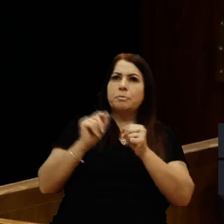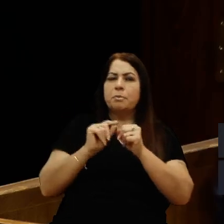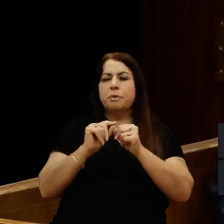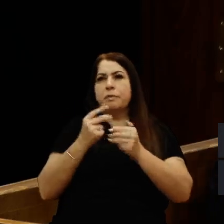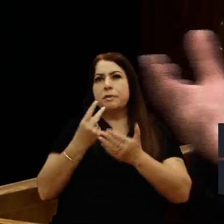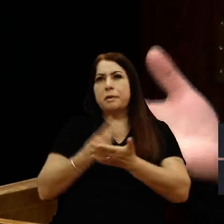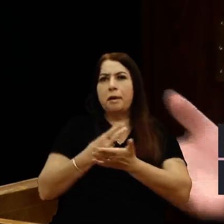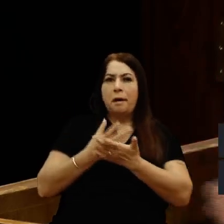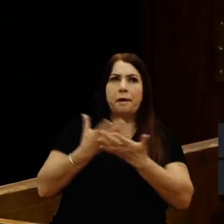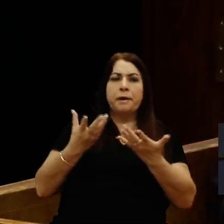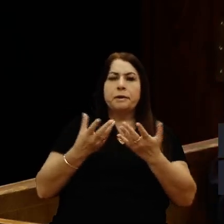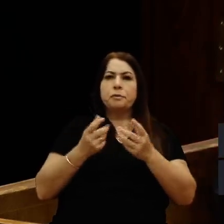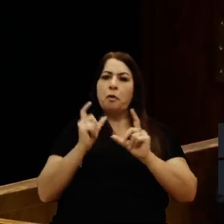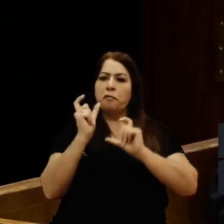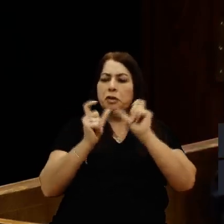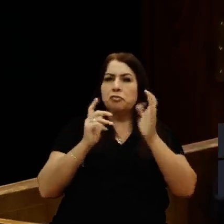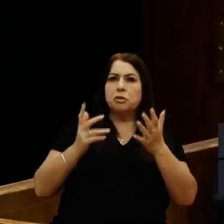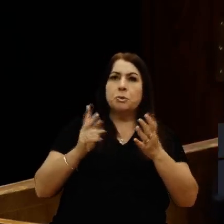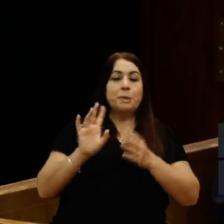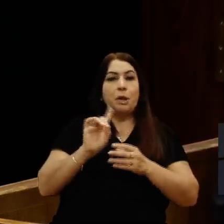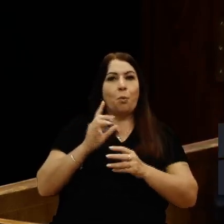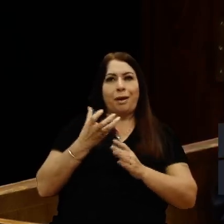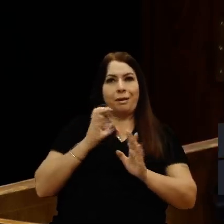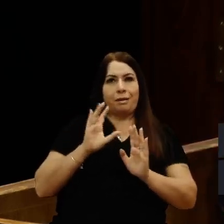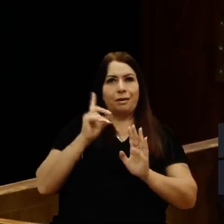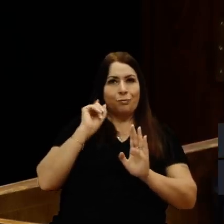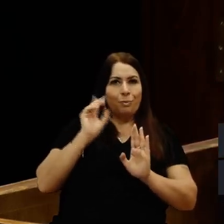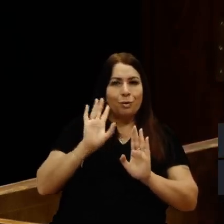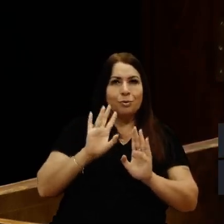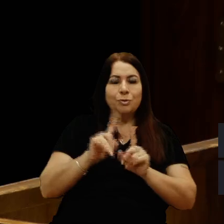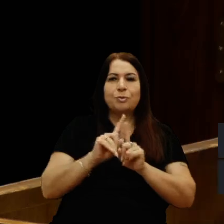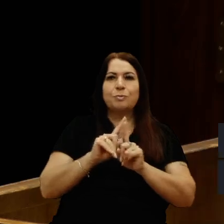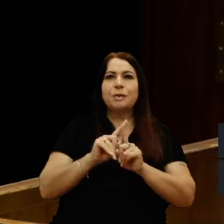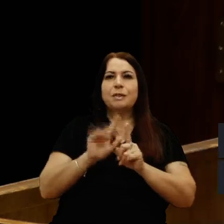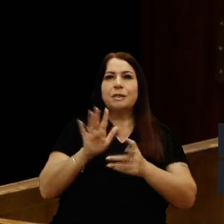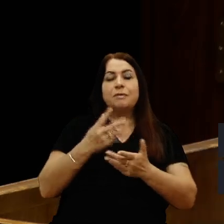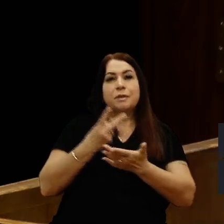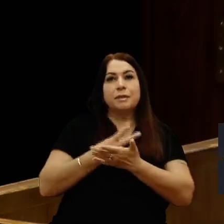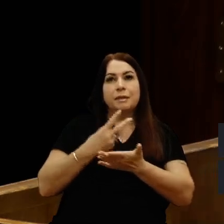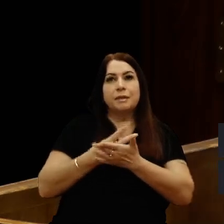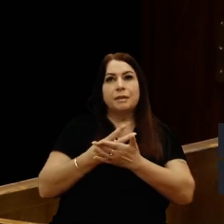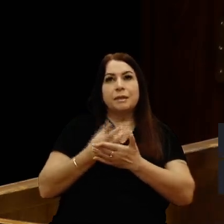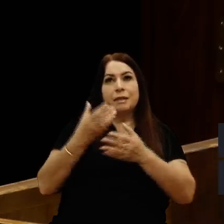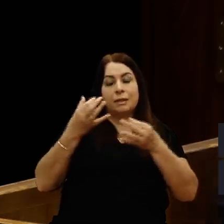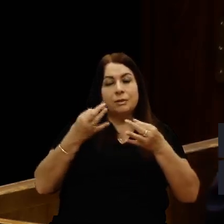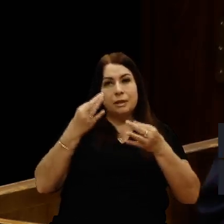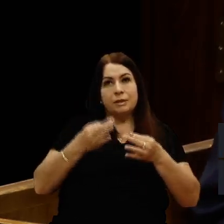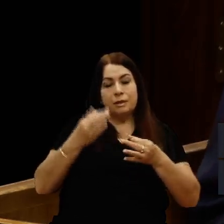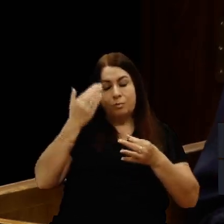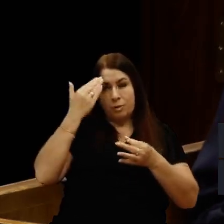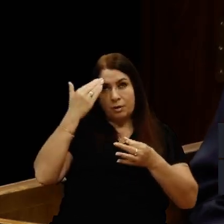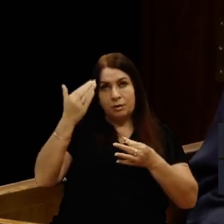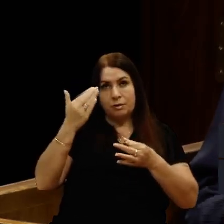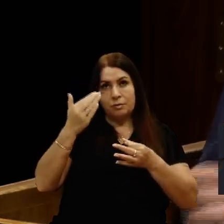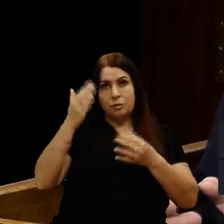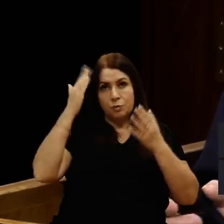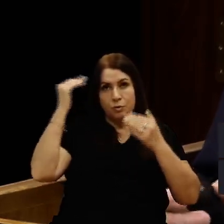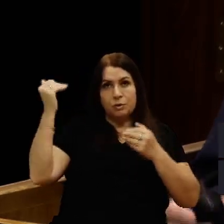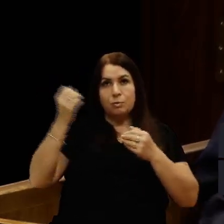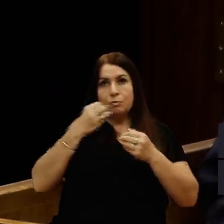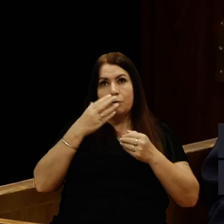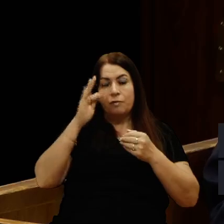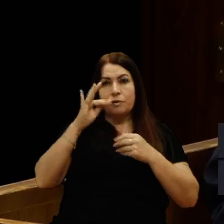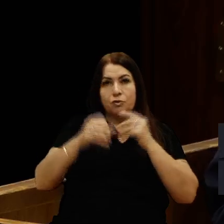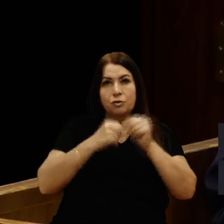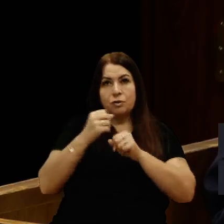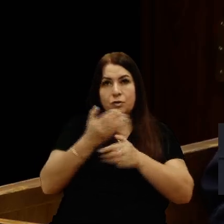ter feito ou até ofendido, sem querer muitas vezes, que a gente muitas vezes erra querendo acertar. Muito obrigado, sucesso e um bom final